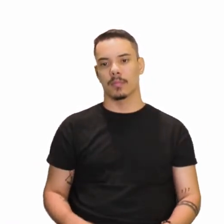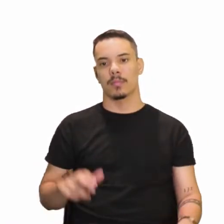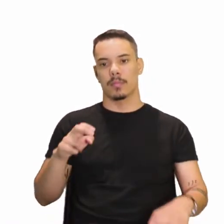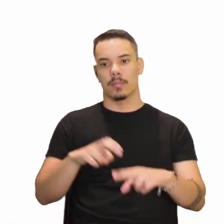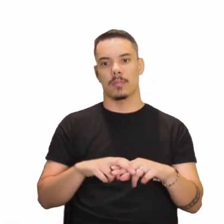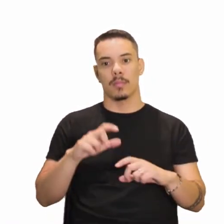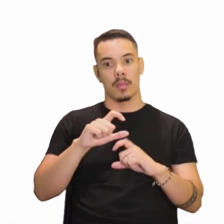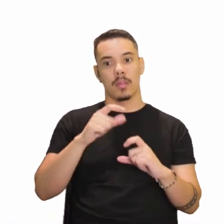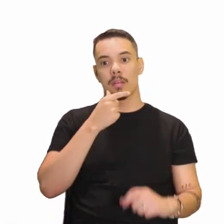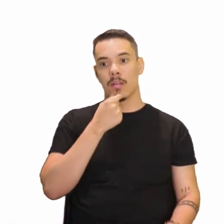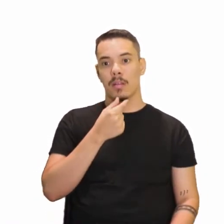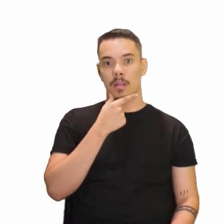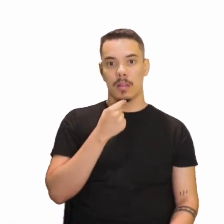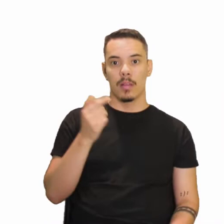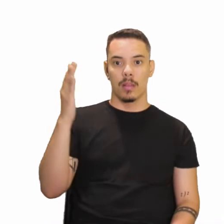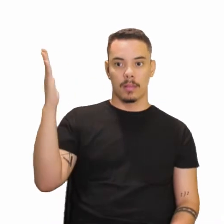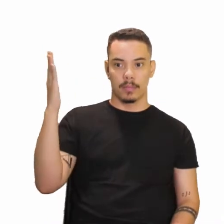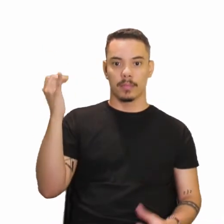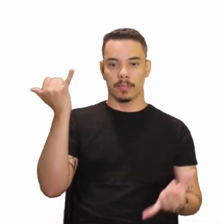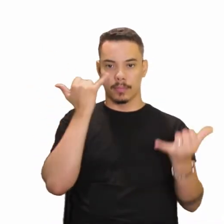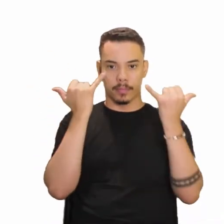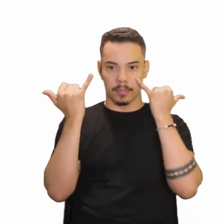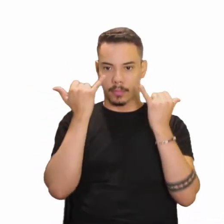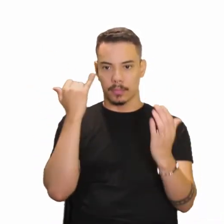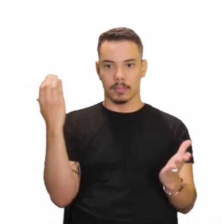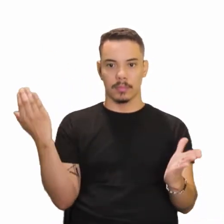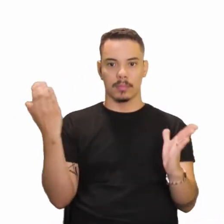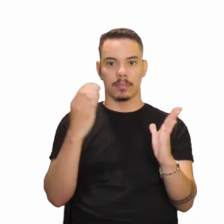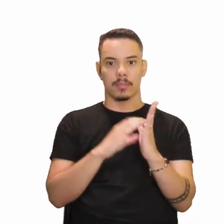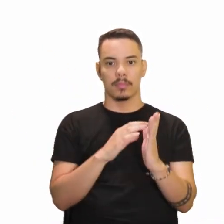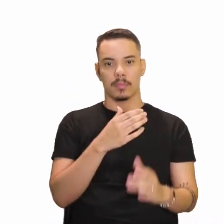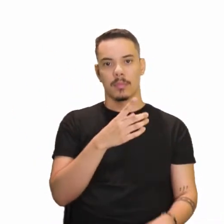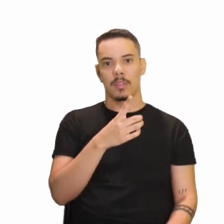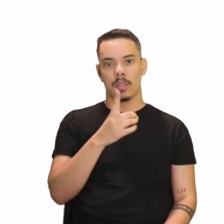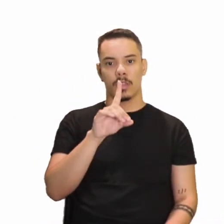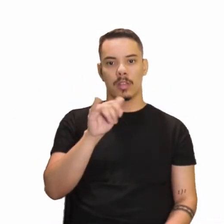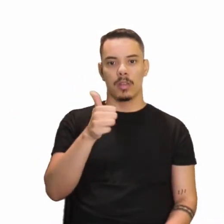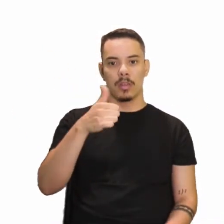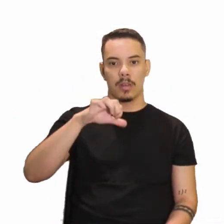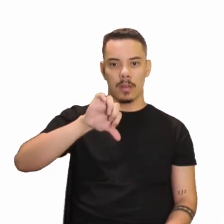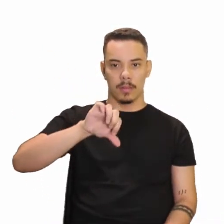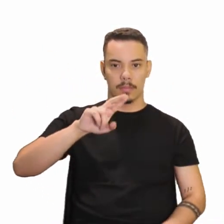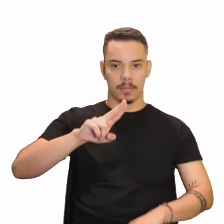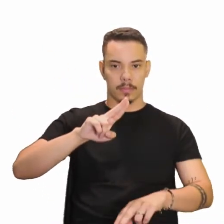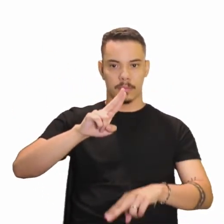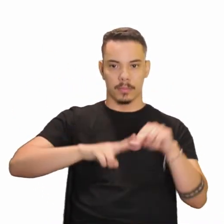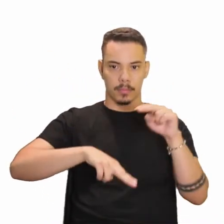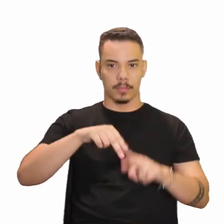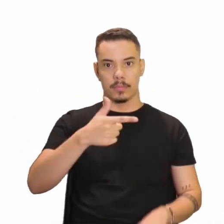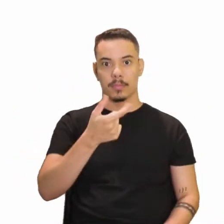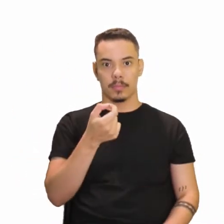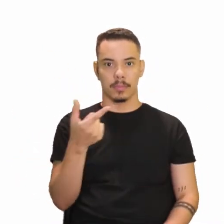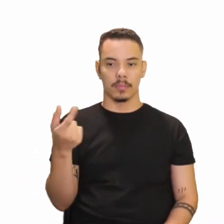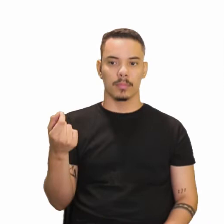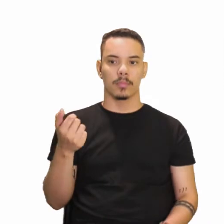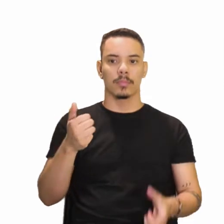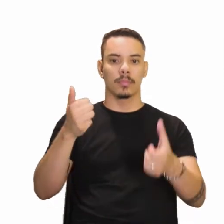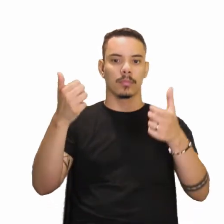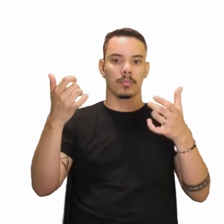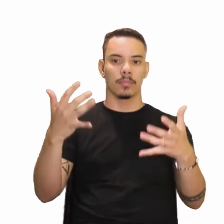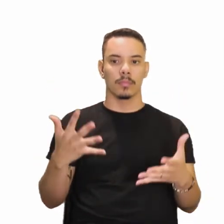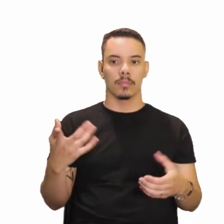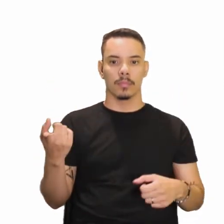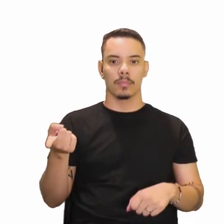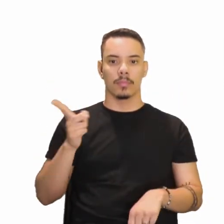Jean Galvão publicado na folha do dia 19 de julho de 2020 remete a volta às aulas sobre o risco de